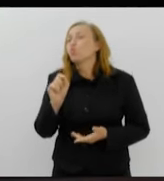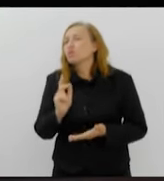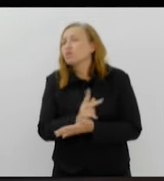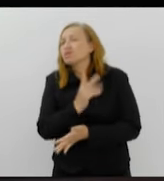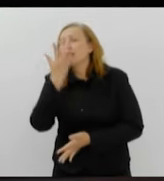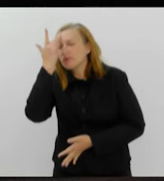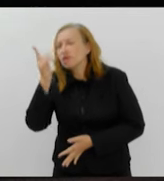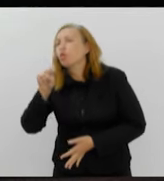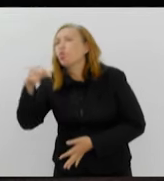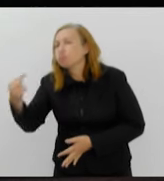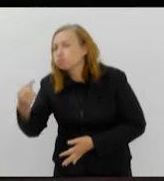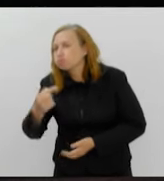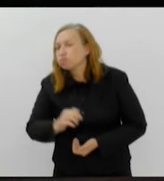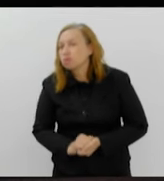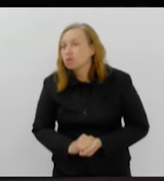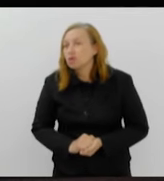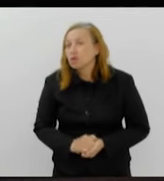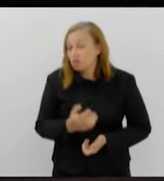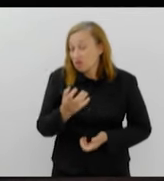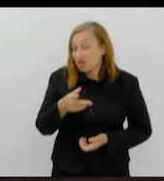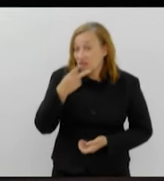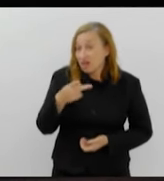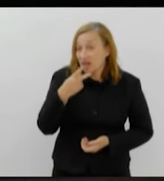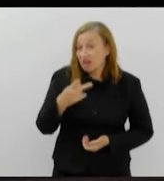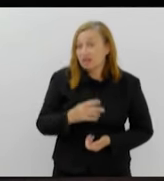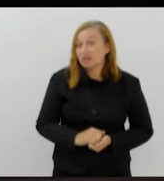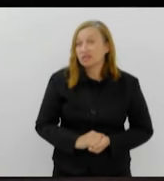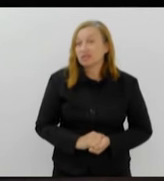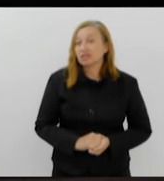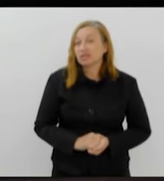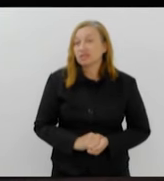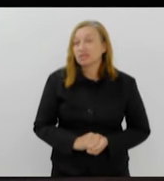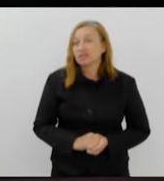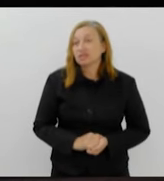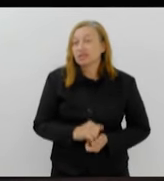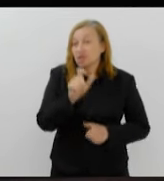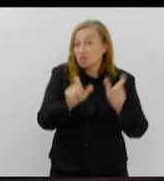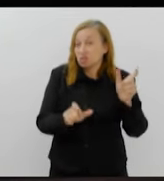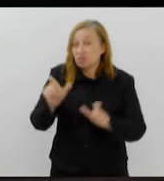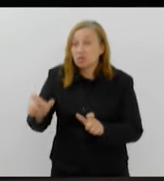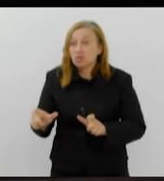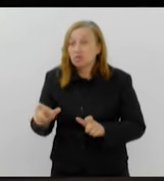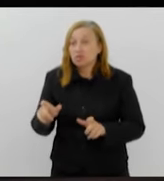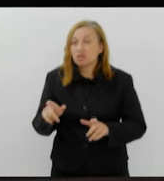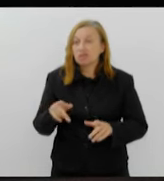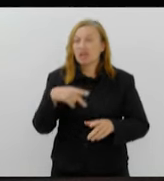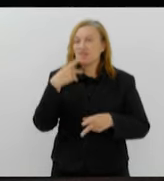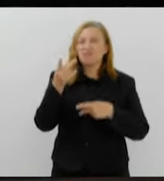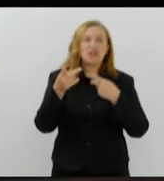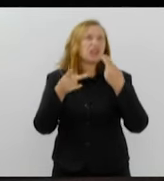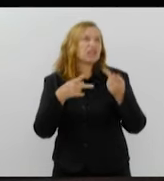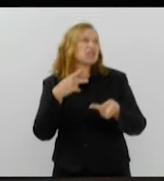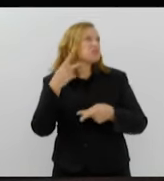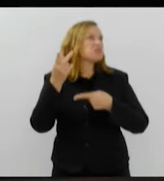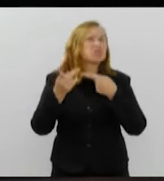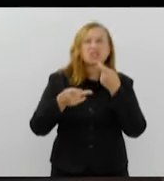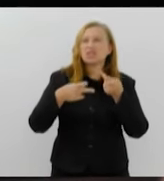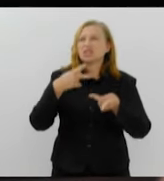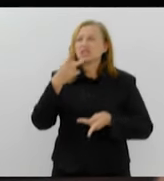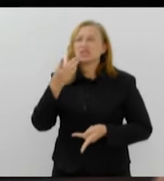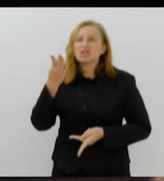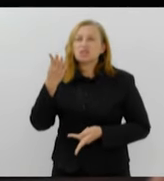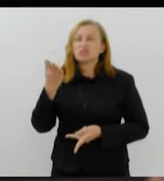amanhã ou depois Porque eu quero dizer o seguinte as pessoas ficaram aqui citando figuras públicas do